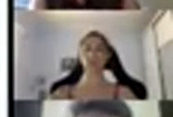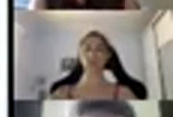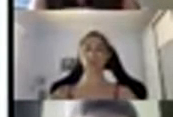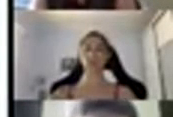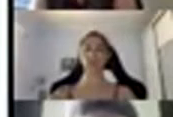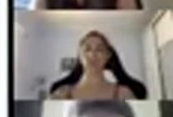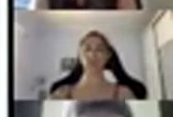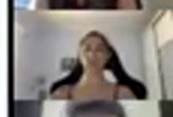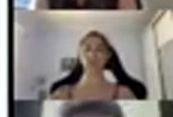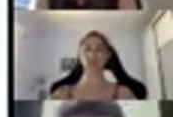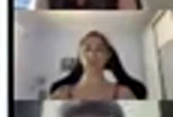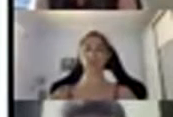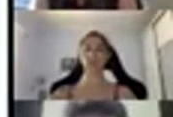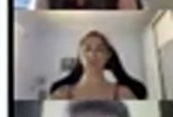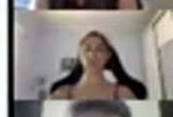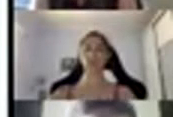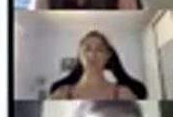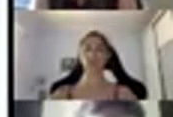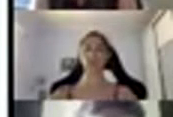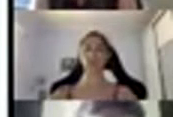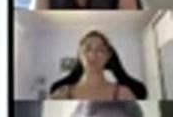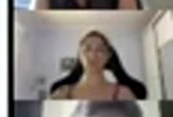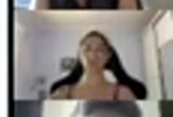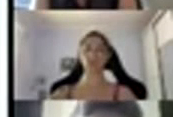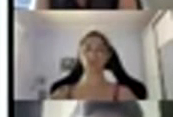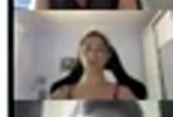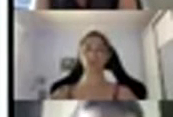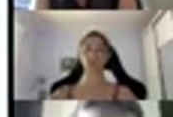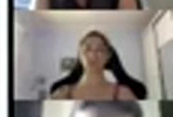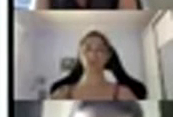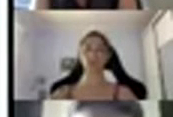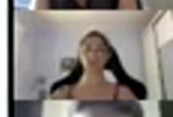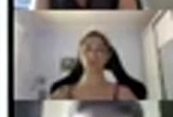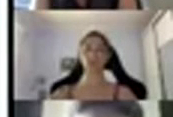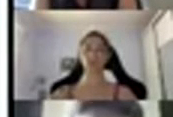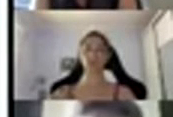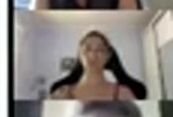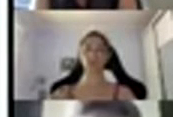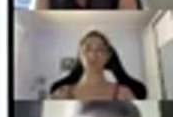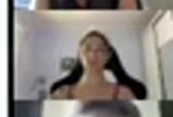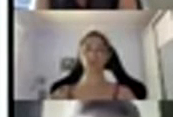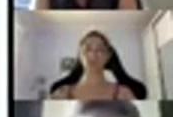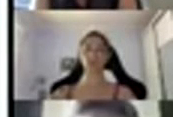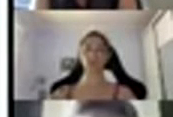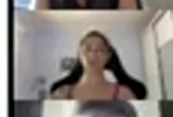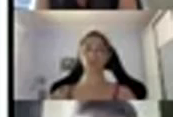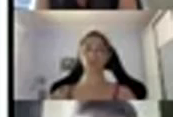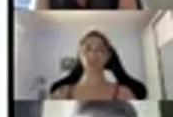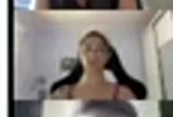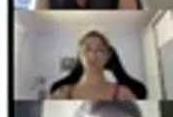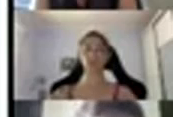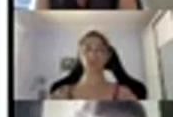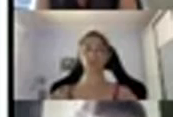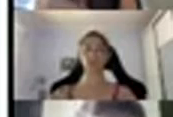semana e fechou agora com 20. Na verdade, quando eu fechei, que eram 20, já tinham depois 18 quando eu chequei de novo. Então, a gente subiu